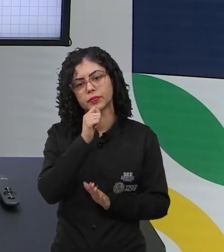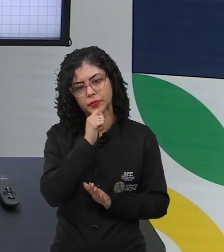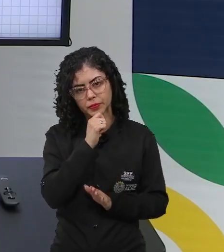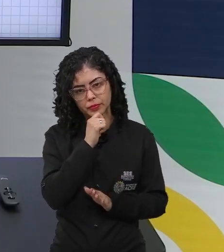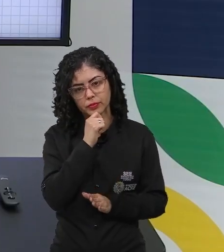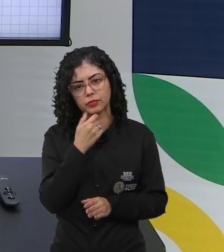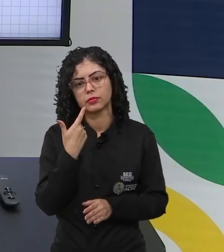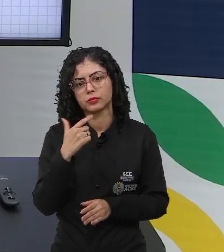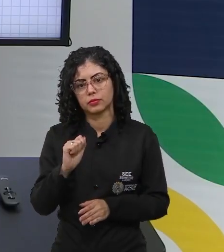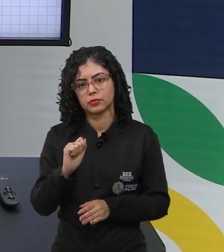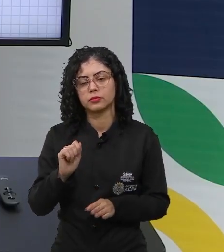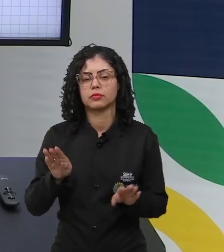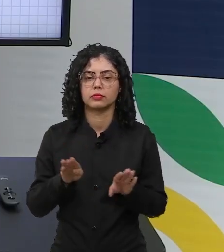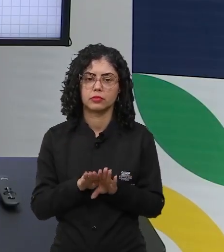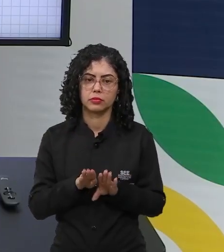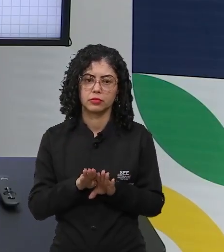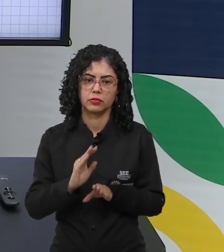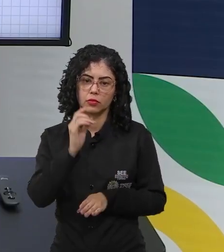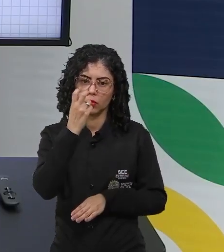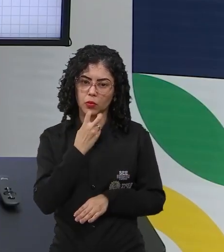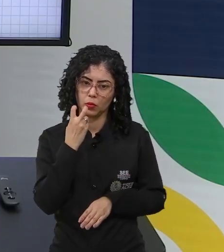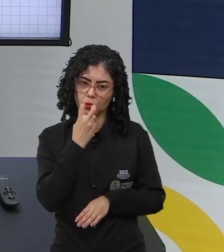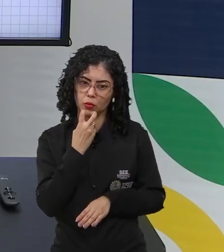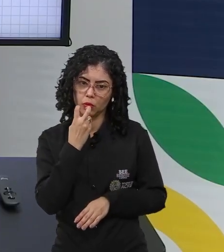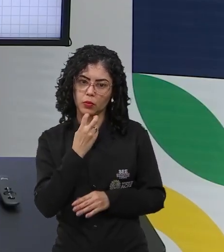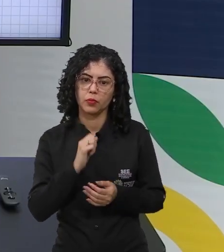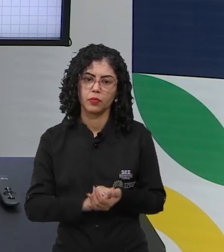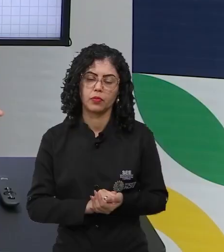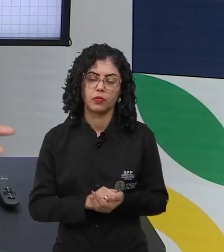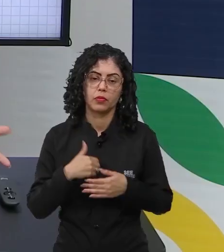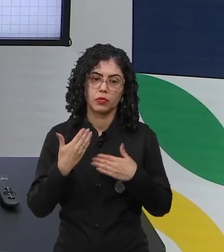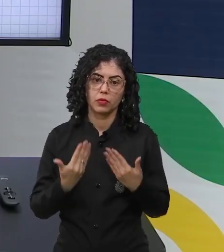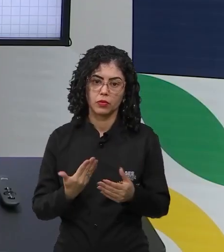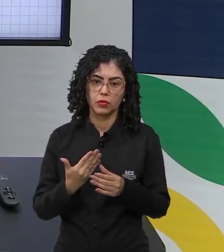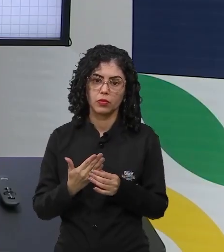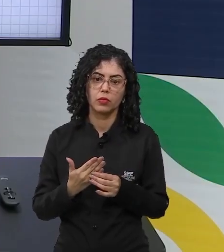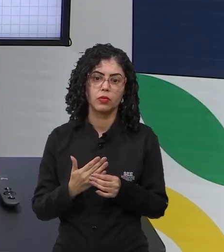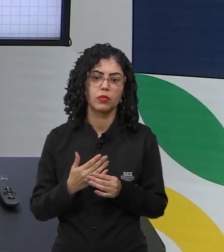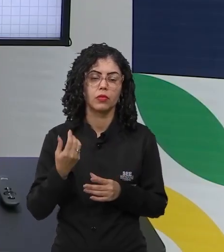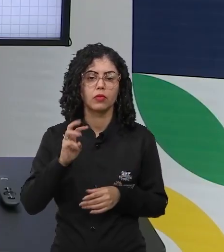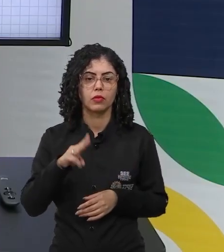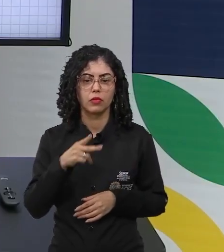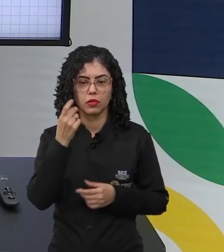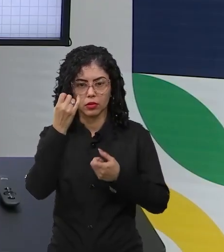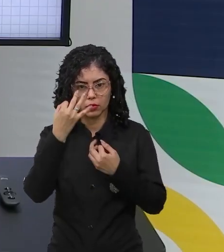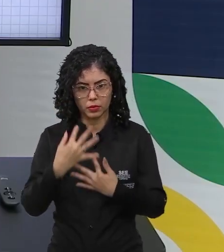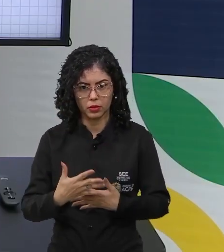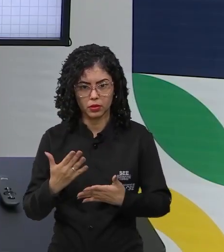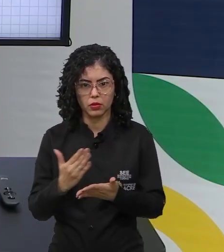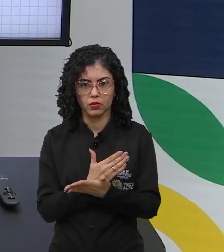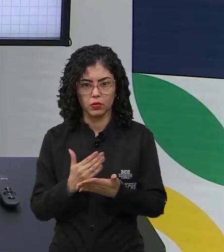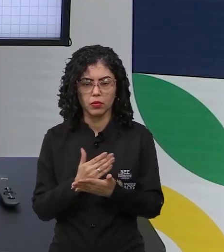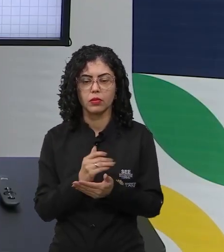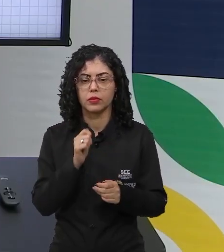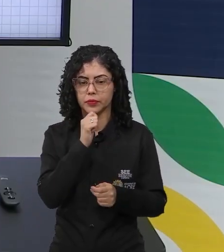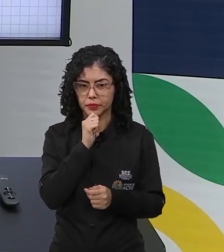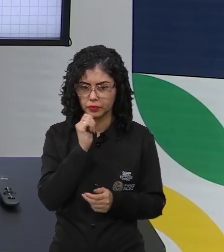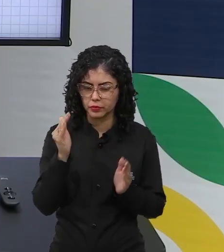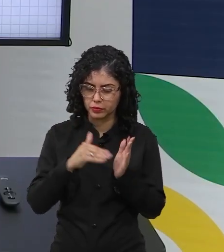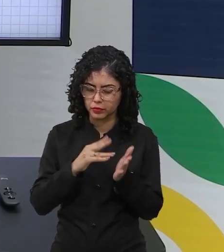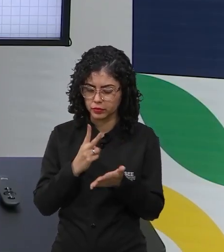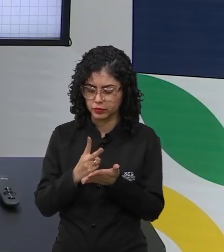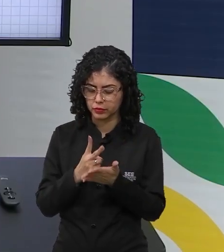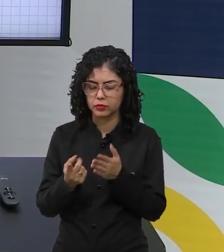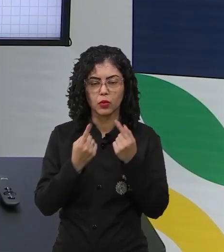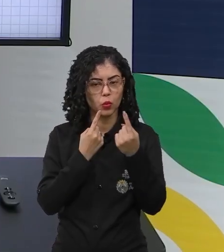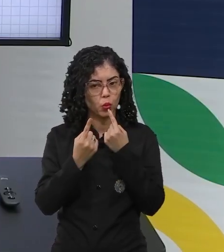também são presentes na oralidade, seja quem vai discursar, seja quem vai explicar algo, ou até mesmo na